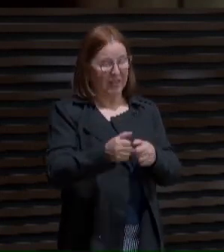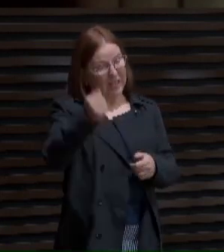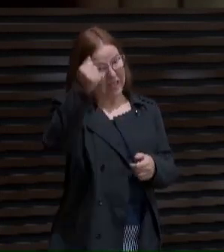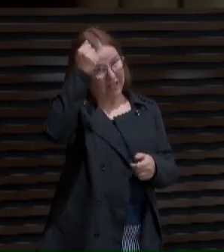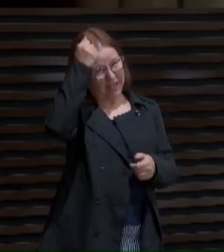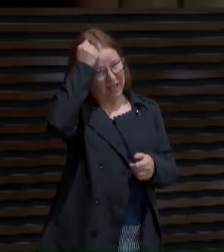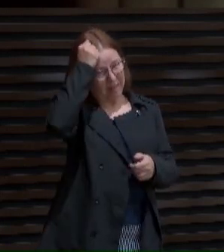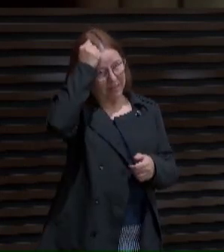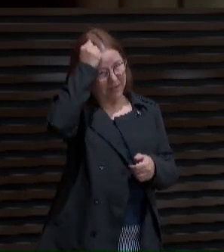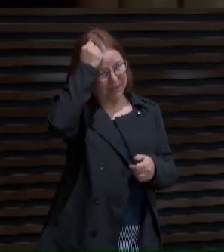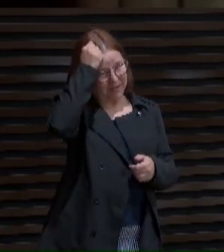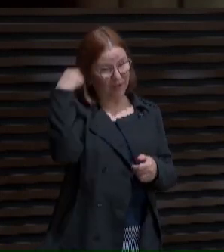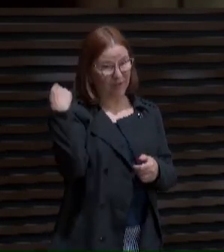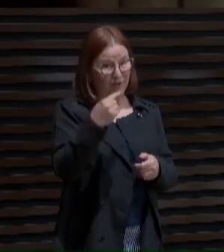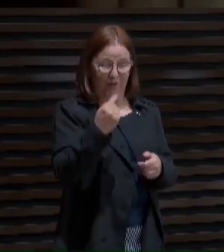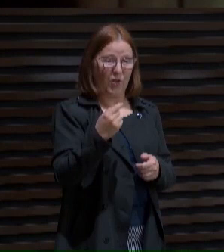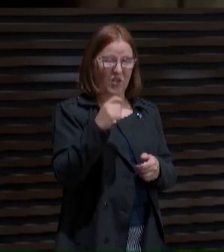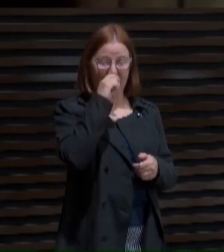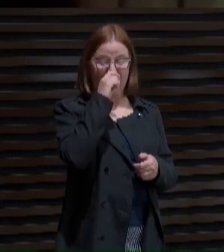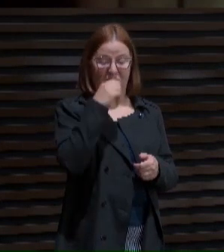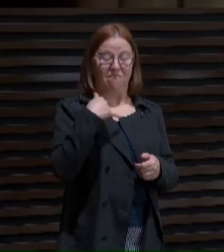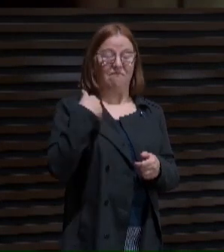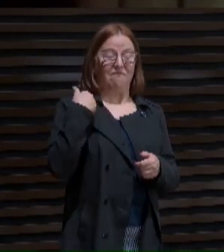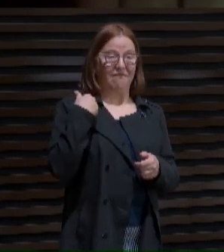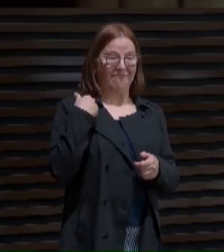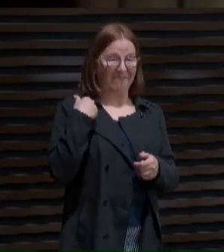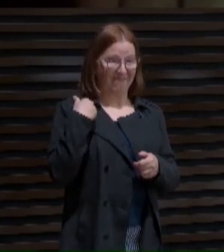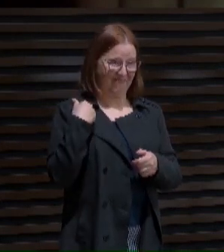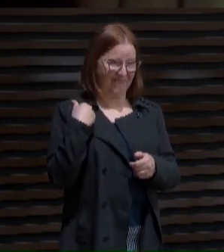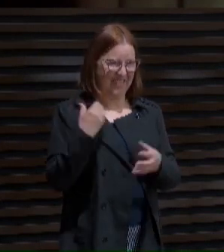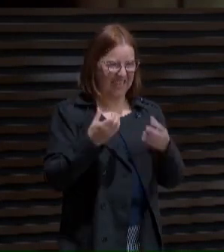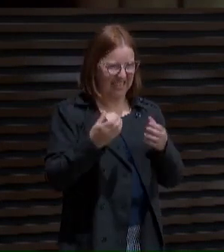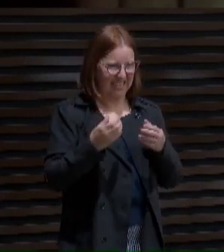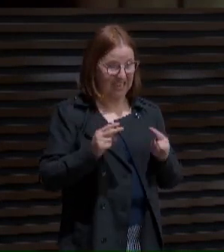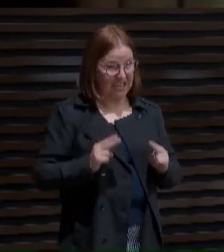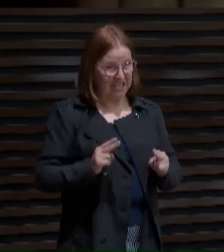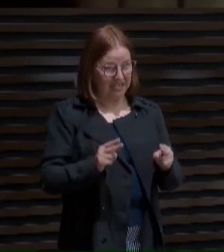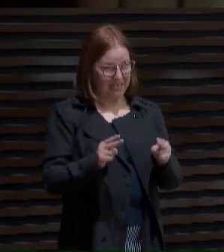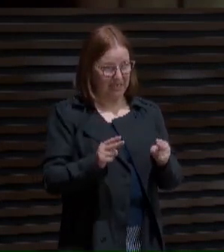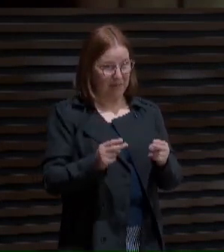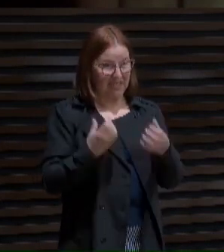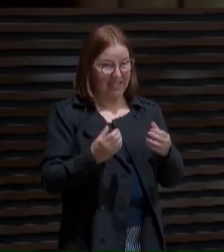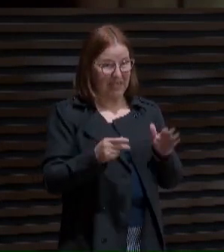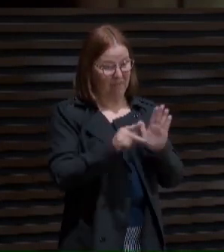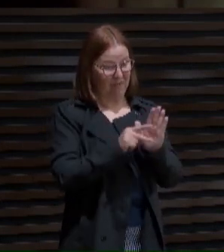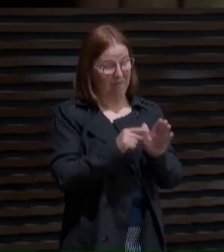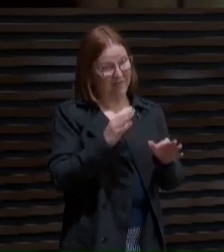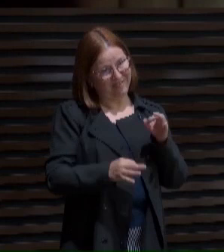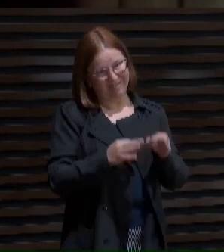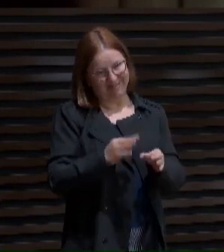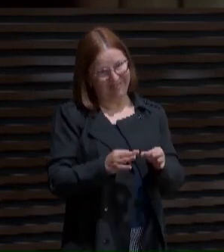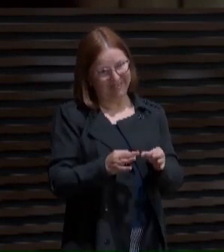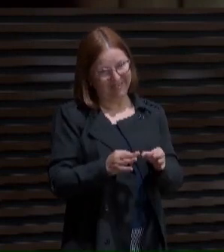do nosso orgulho e da nossa soberba, de tentar sempre estabelecer a nossa própria justiça,